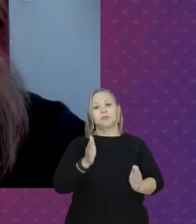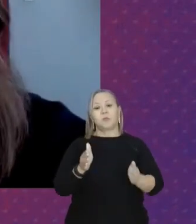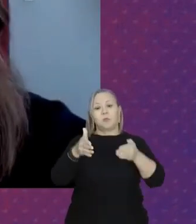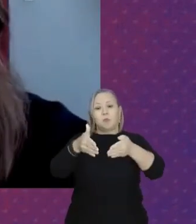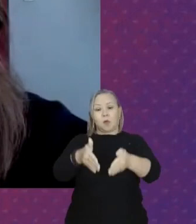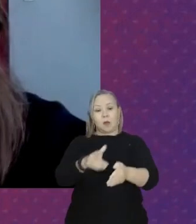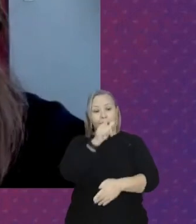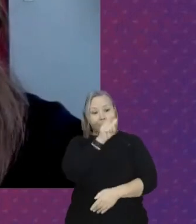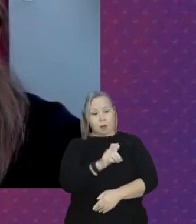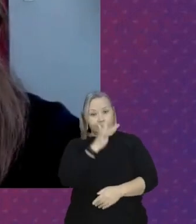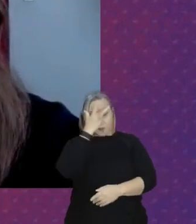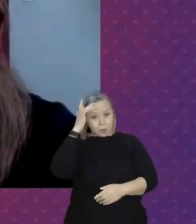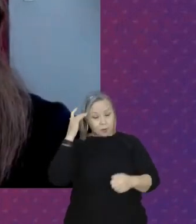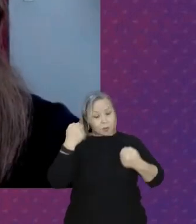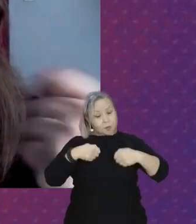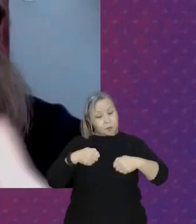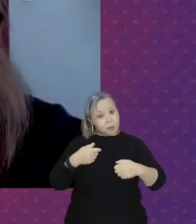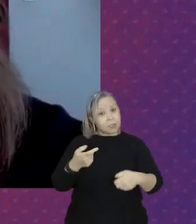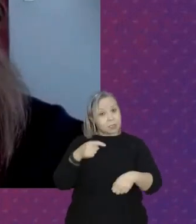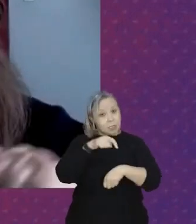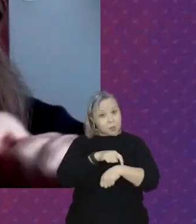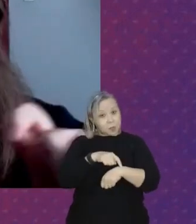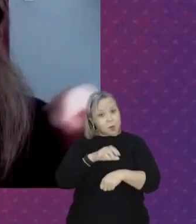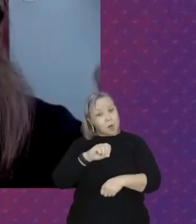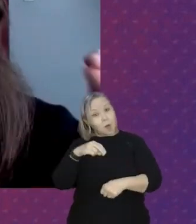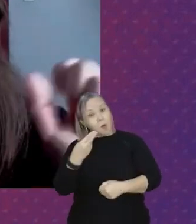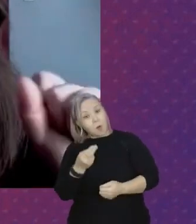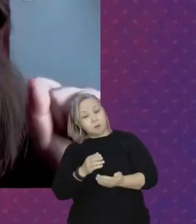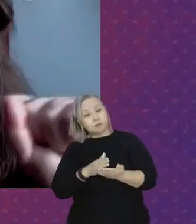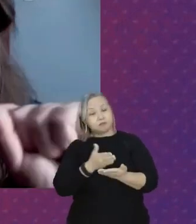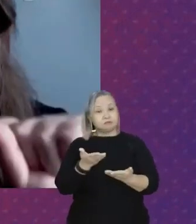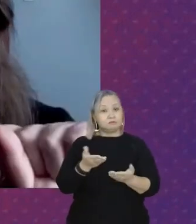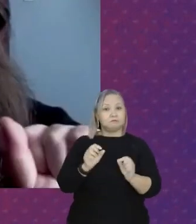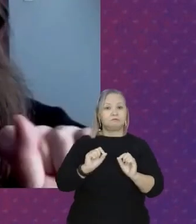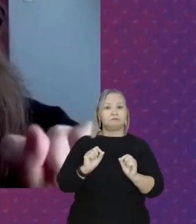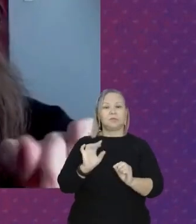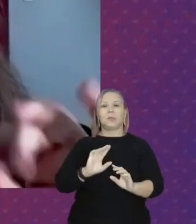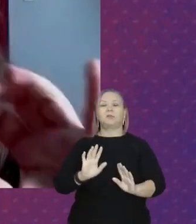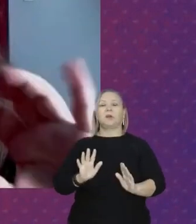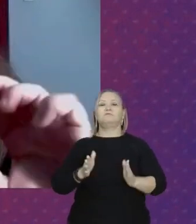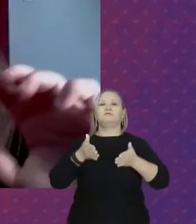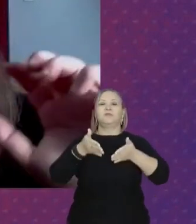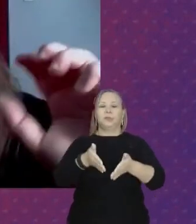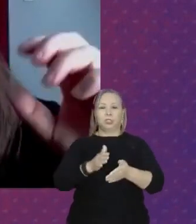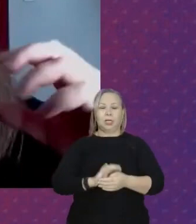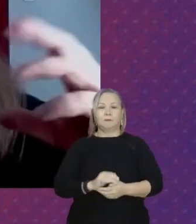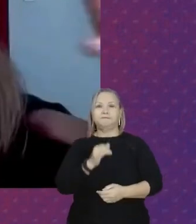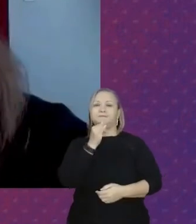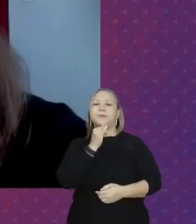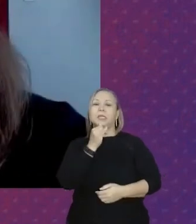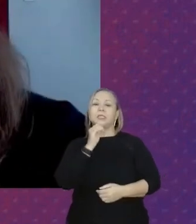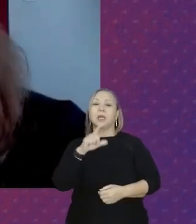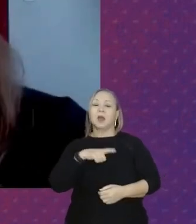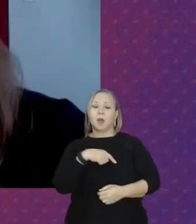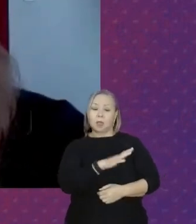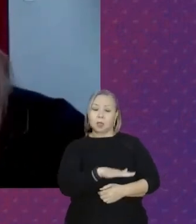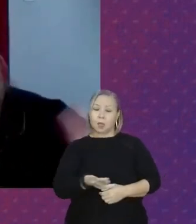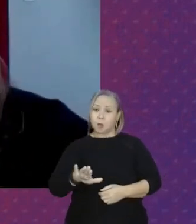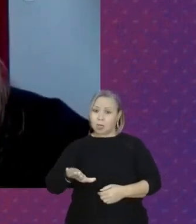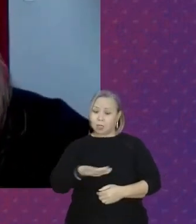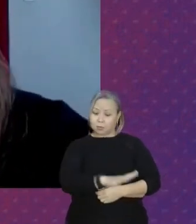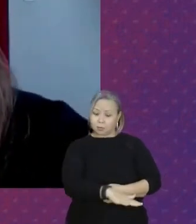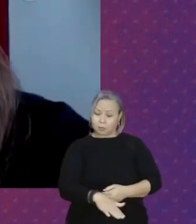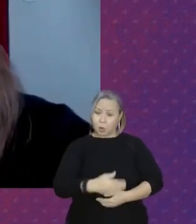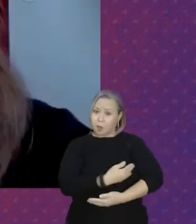que precisa de cuidado naquele momento, ou indireta. Então, vou pegar um exemplo. Por exemplo, se a gente tem uma criança pequena,